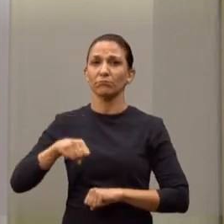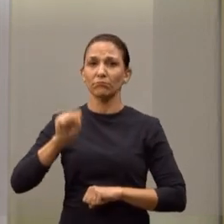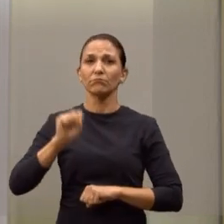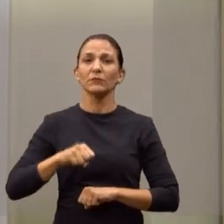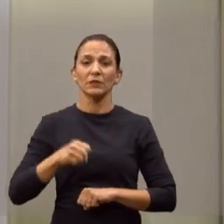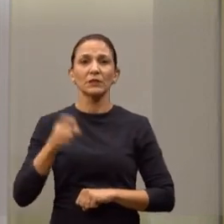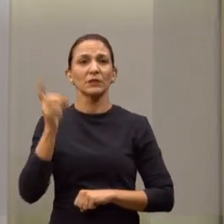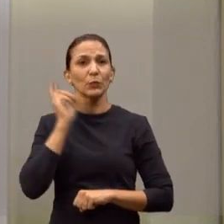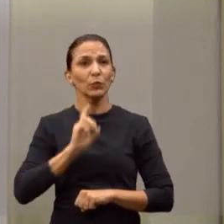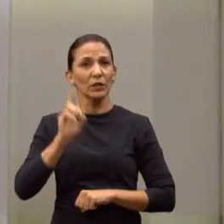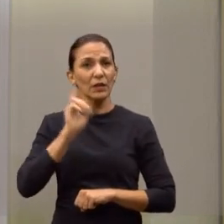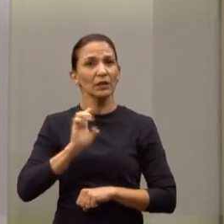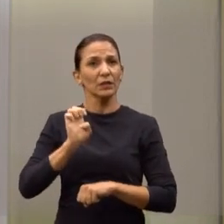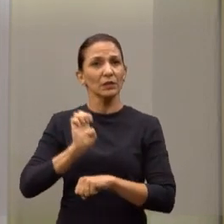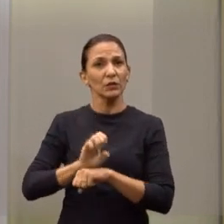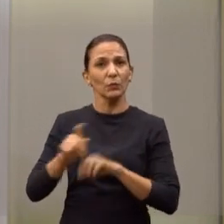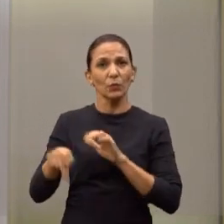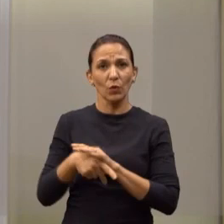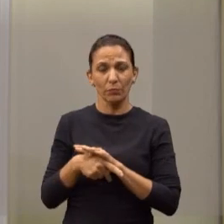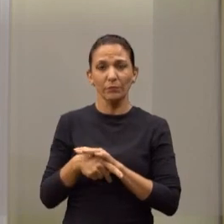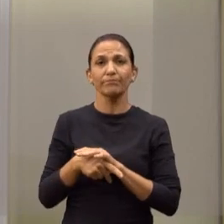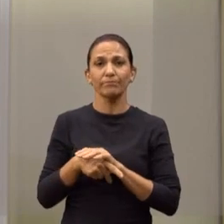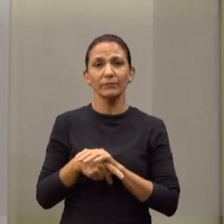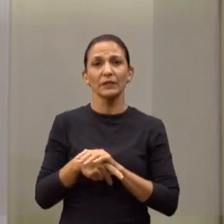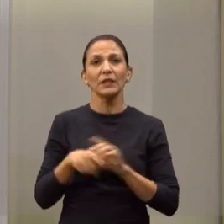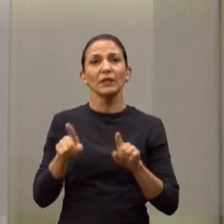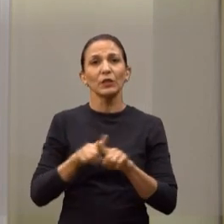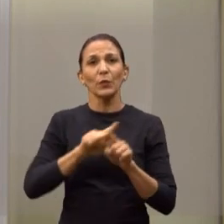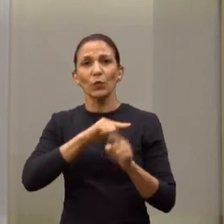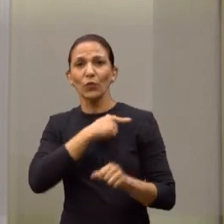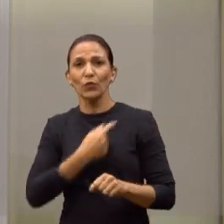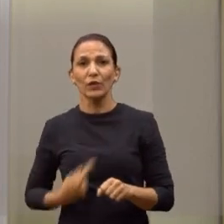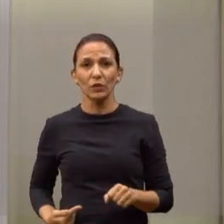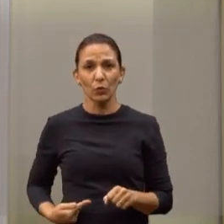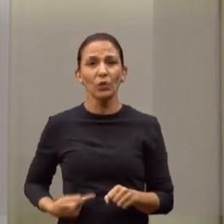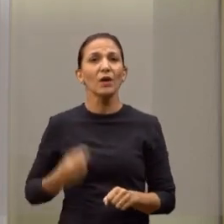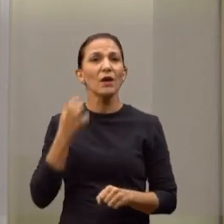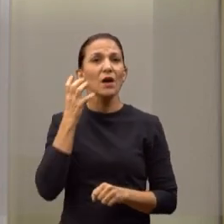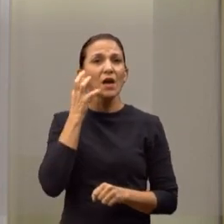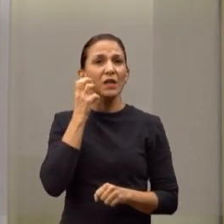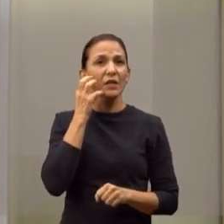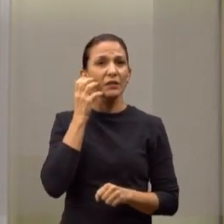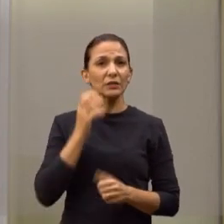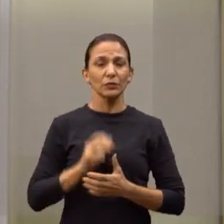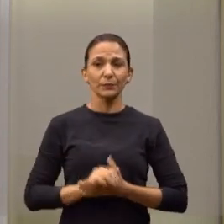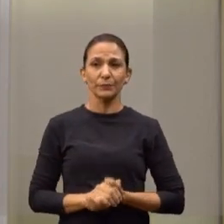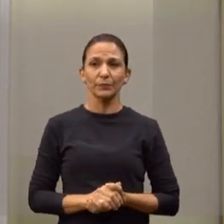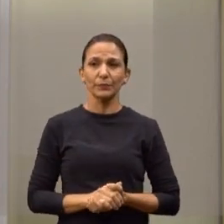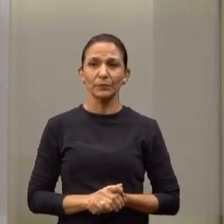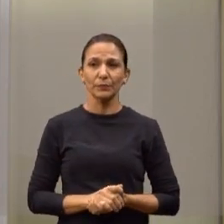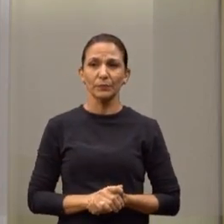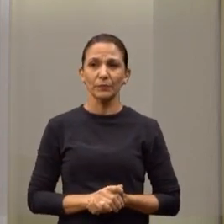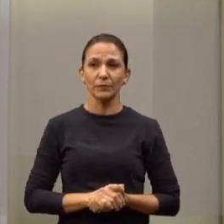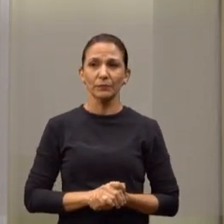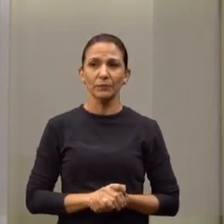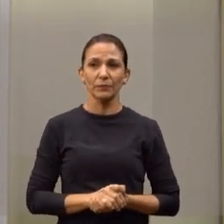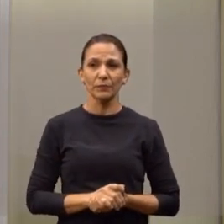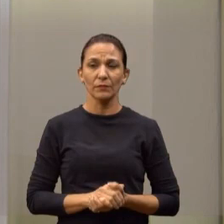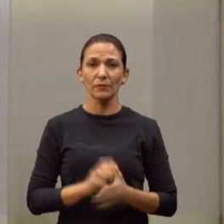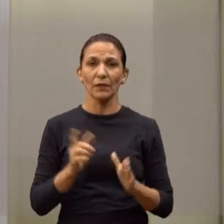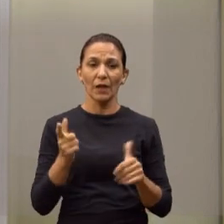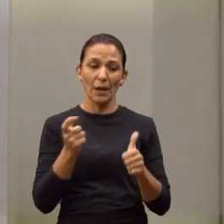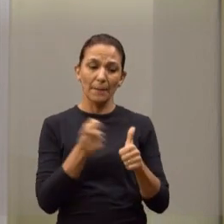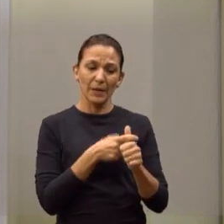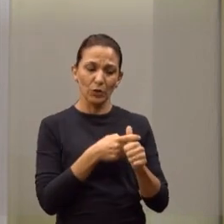da Marta Costa e o evidentemente o Governador Tarcísio de Freitas gente eu só vou dar uma pitada aqui nos precatórios que é